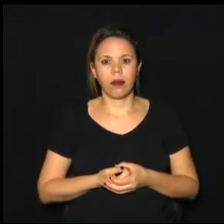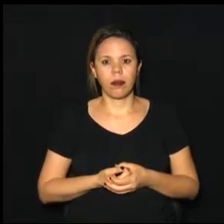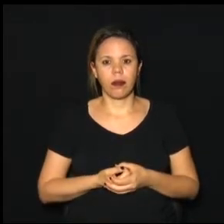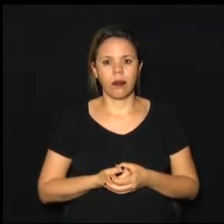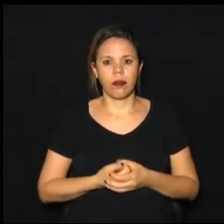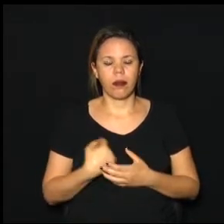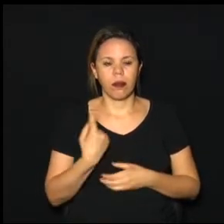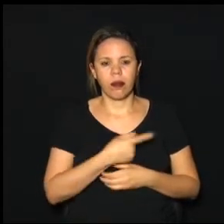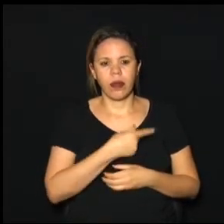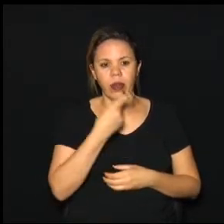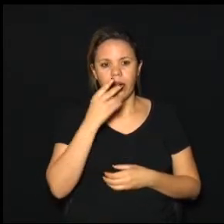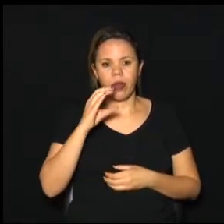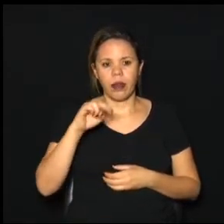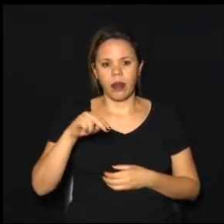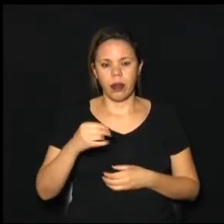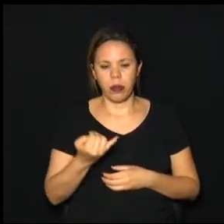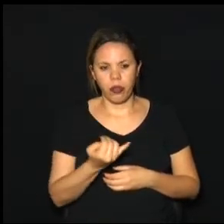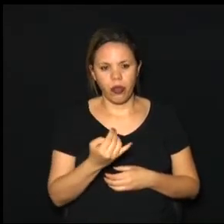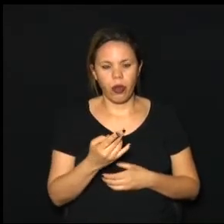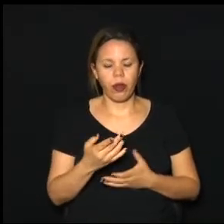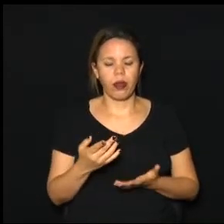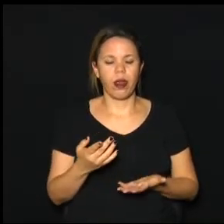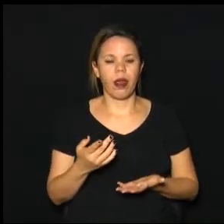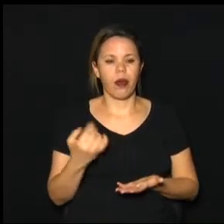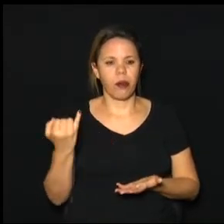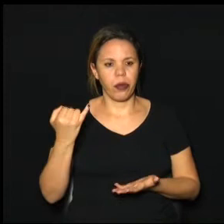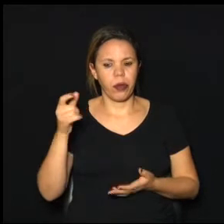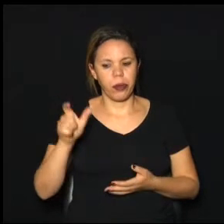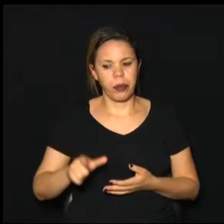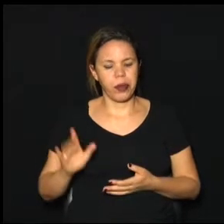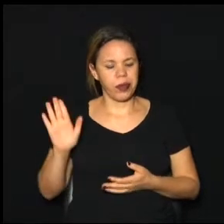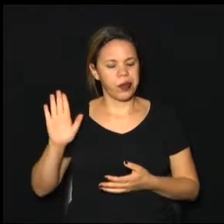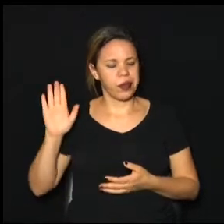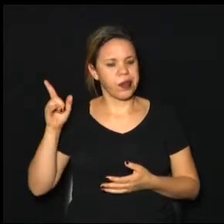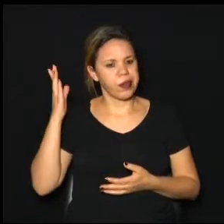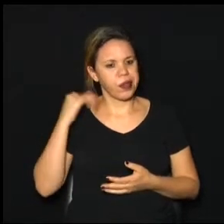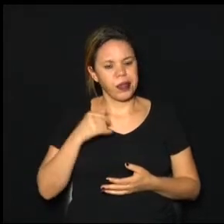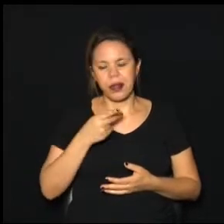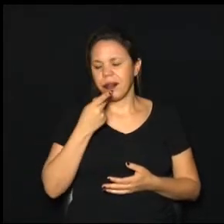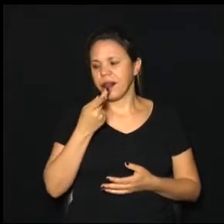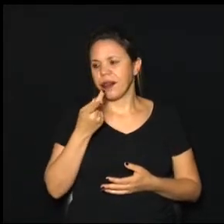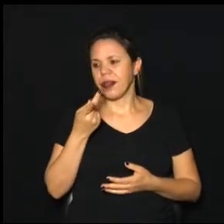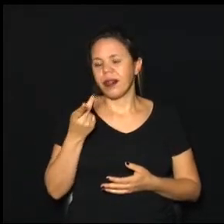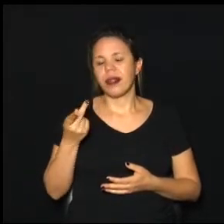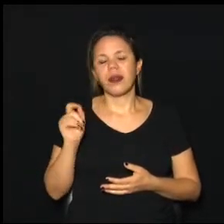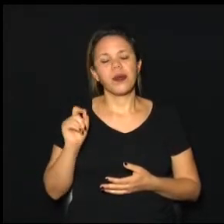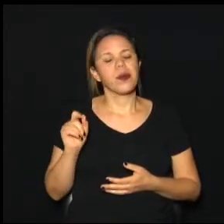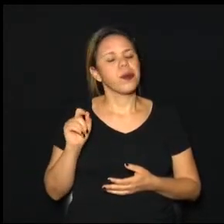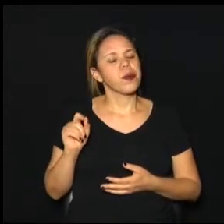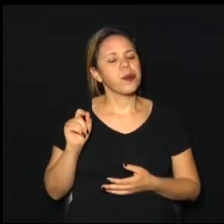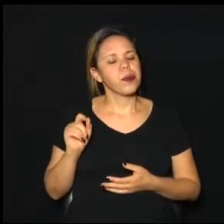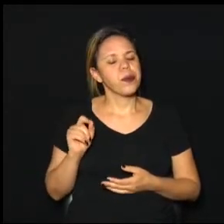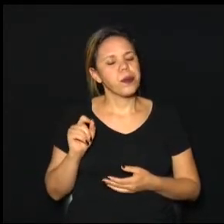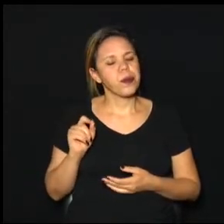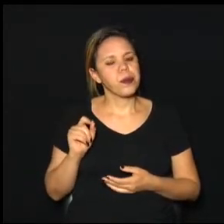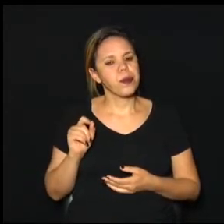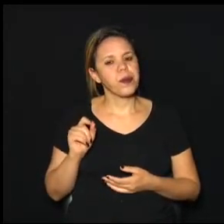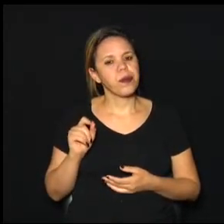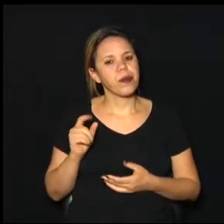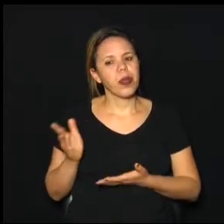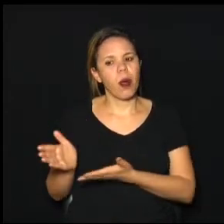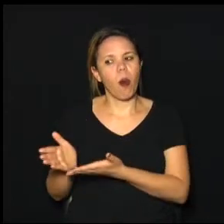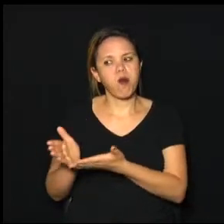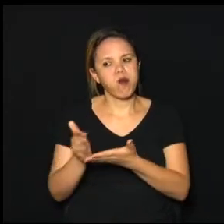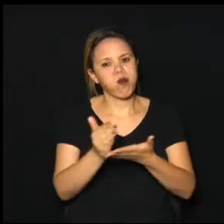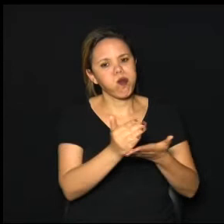a gente falou em CNPJ, é importante que o candidato saiba, e eu não falei isso antes, mas falo agora, que a arrecadação